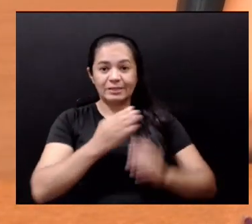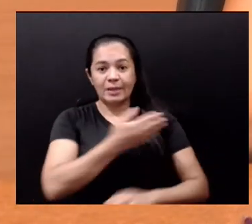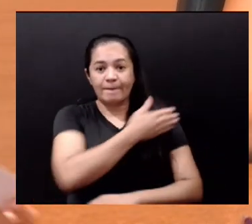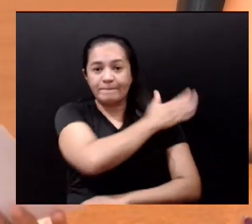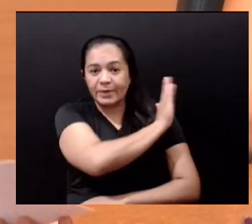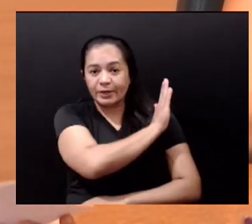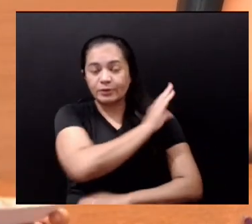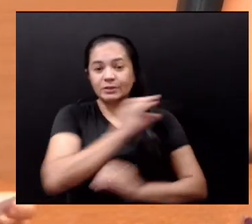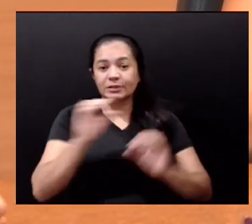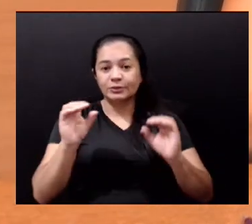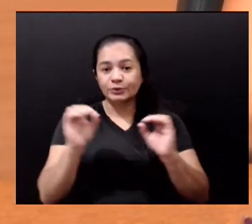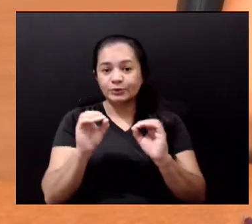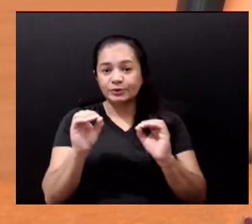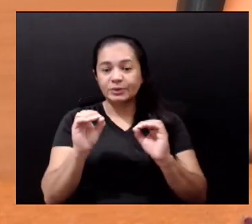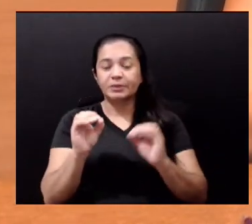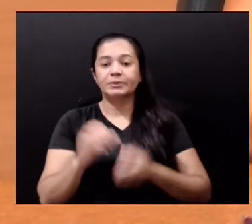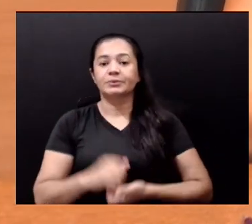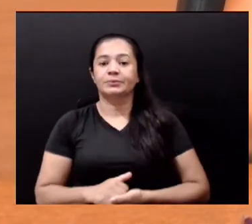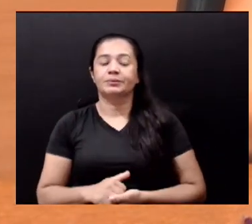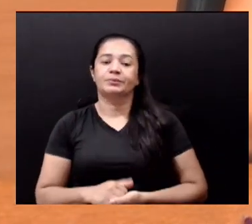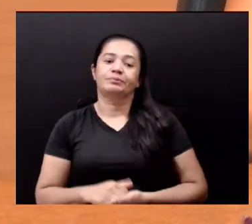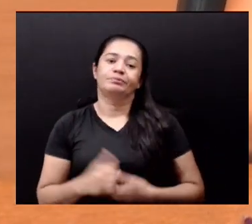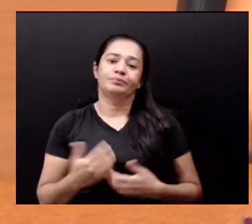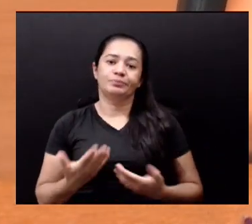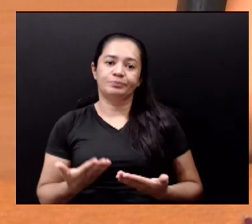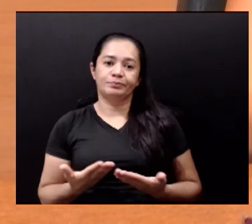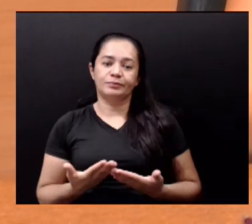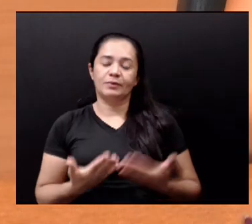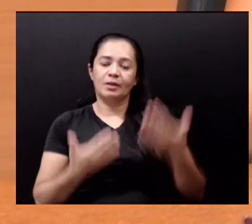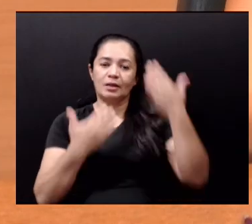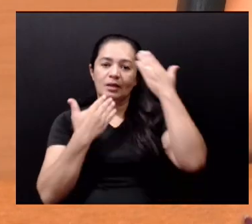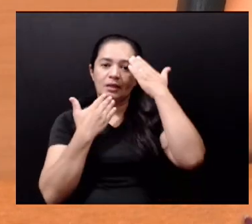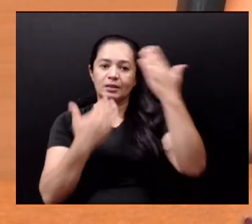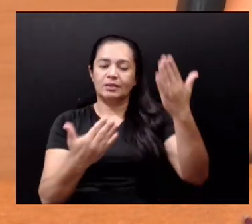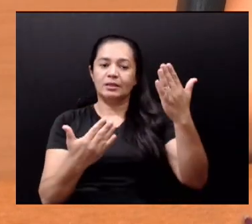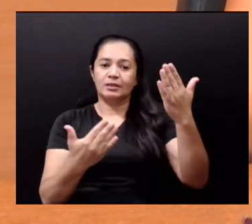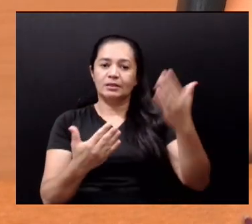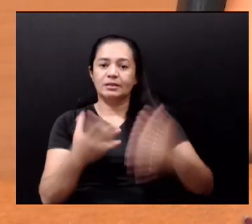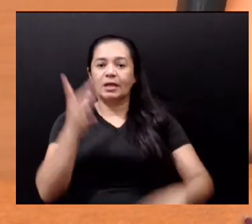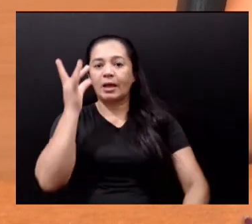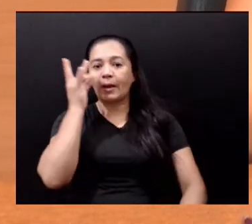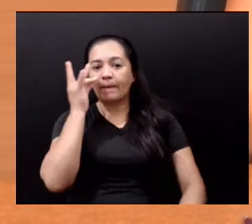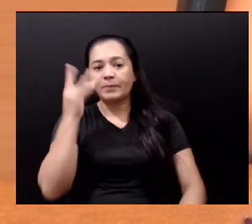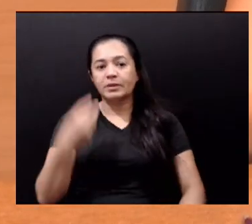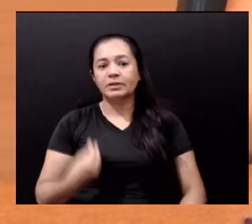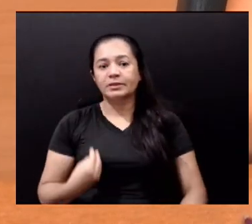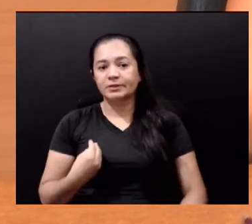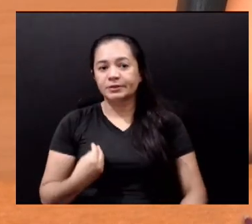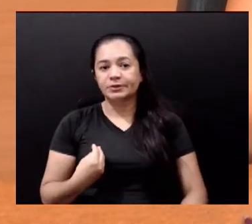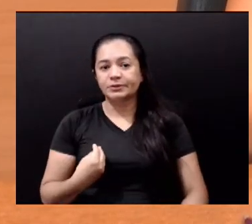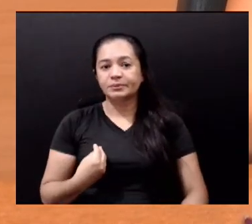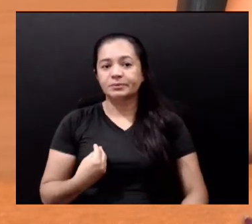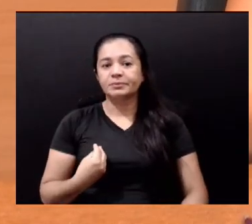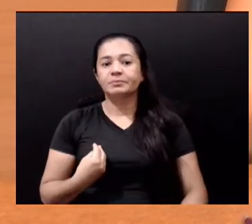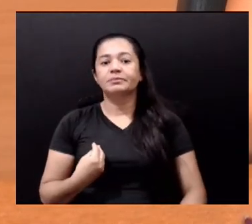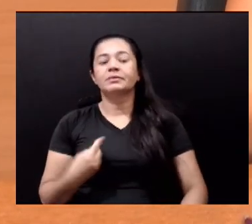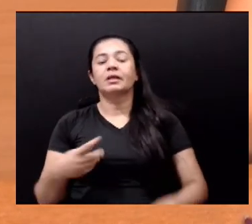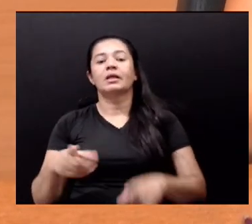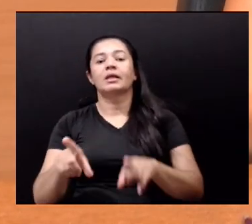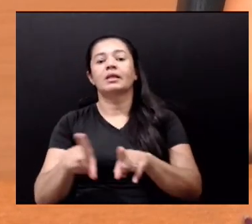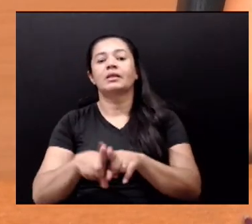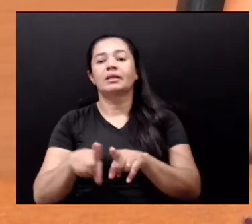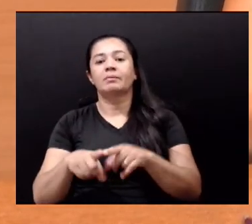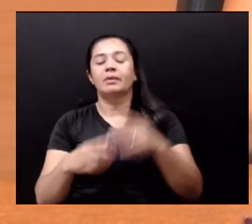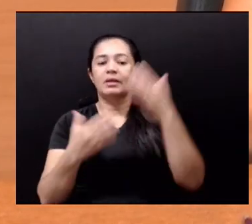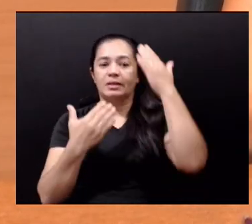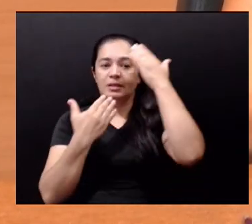estar chegando. Então, quero agradecer muito a presença de vocês por contribuir com esse debate. Quero agradecer a presença também